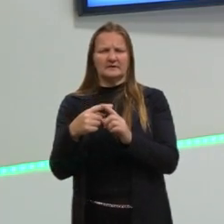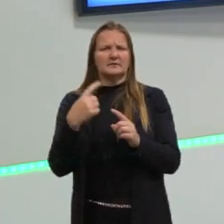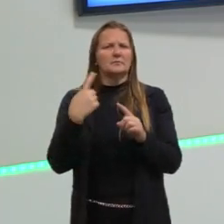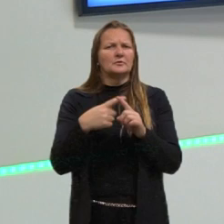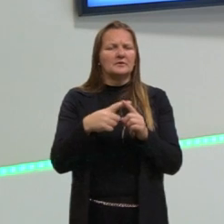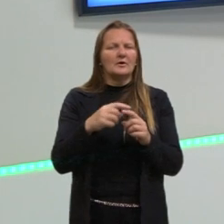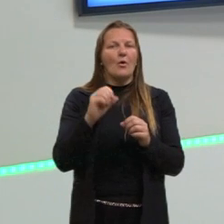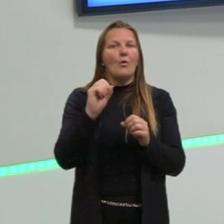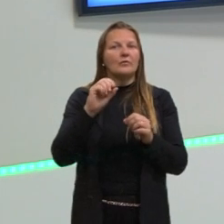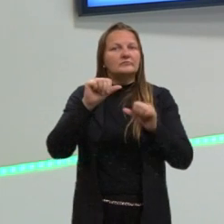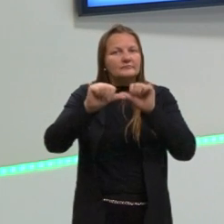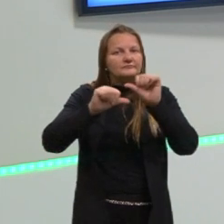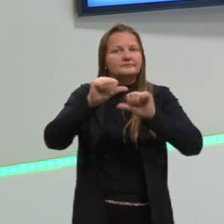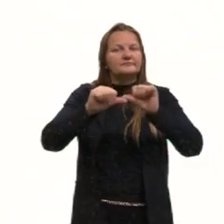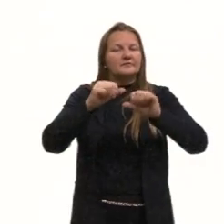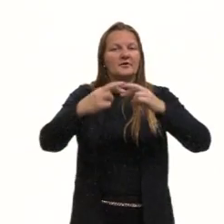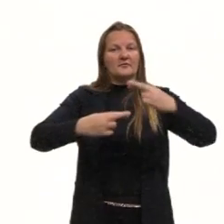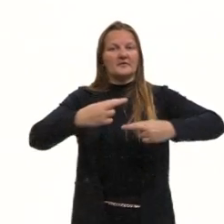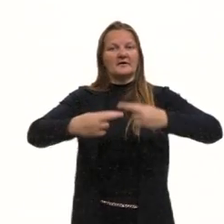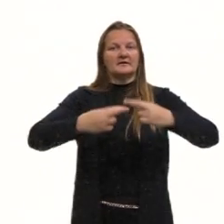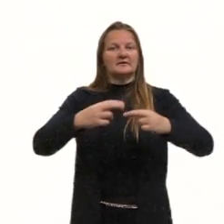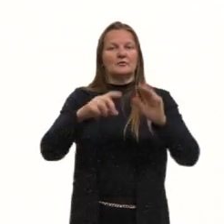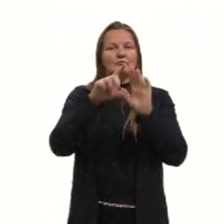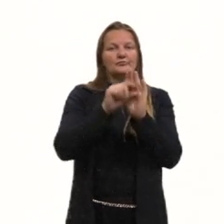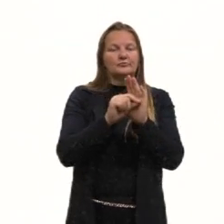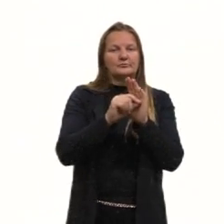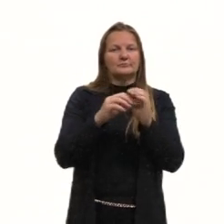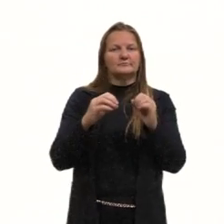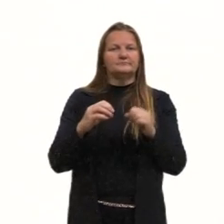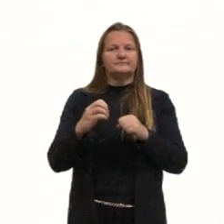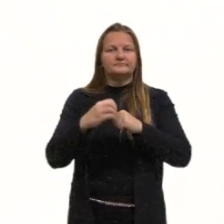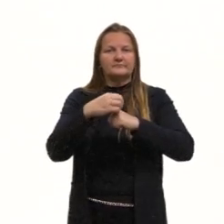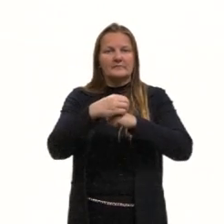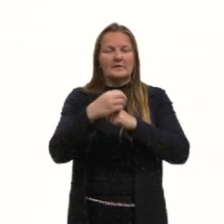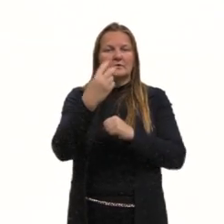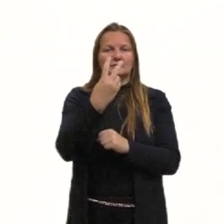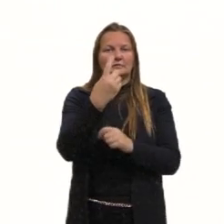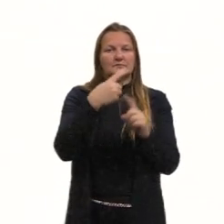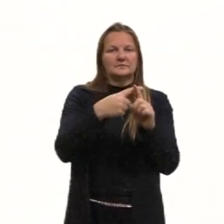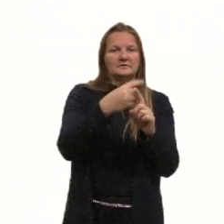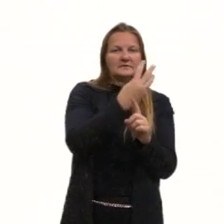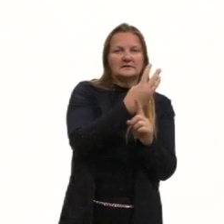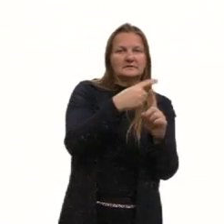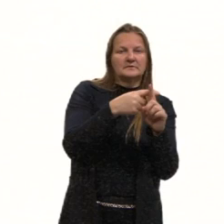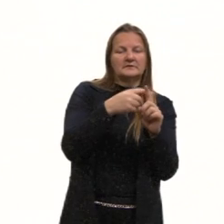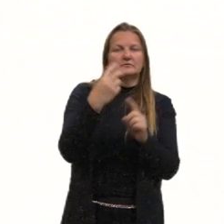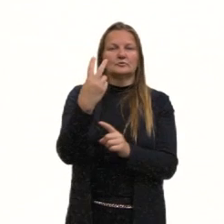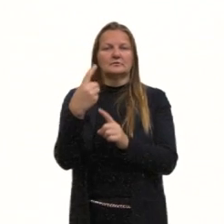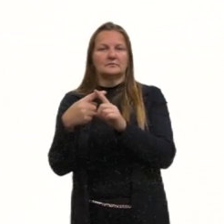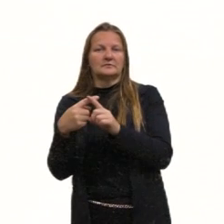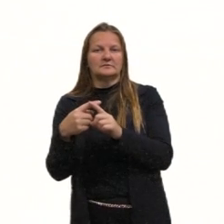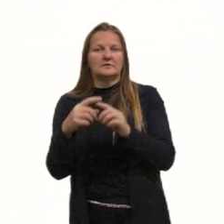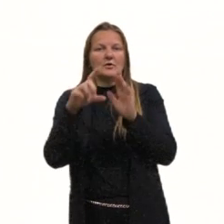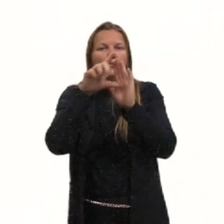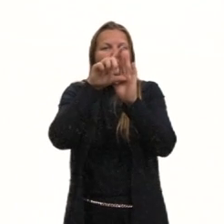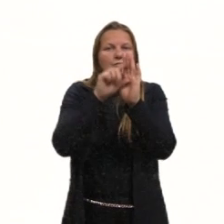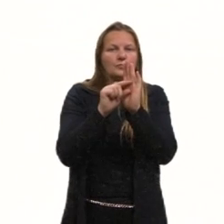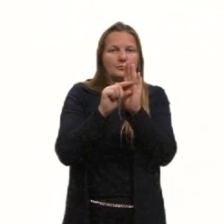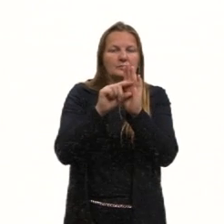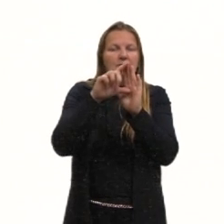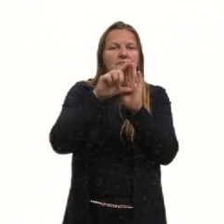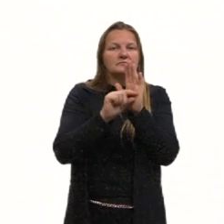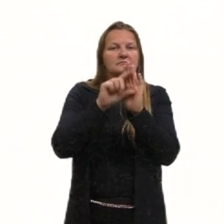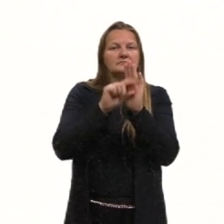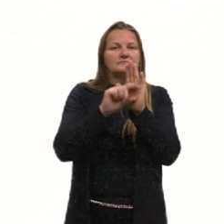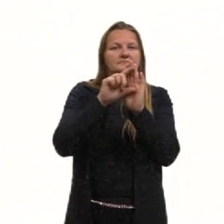ou seja eu diminui o meu número de oxidação né três para dois mais eu sempre digo para os meus alunos diminuiu o